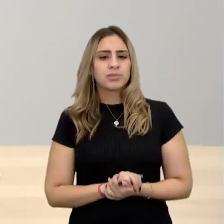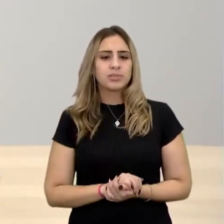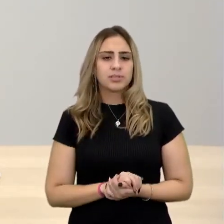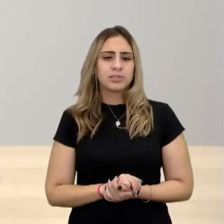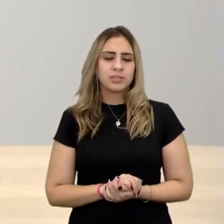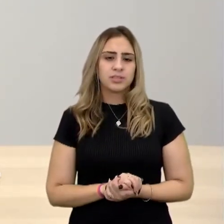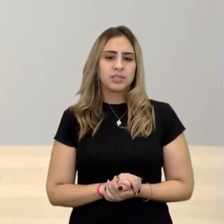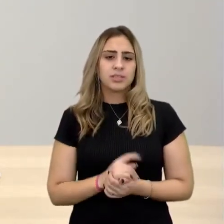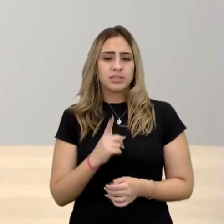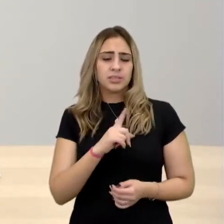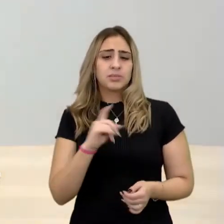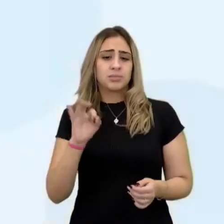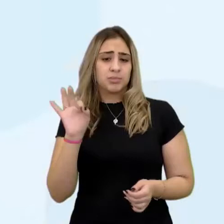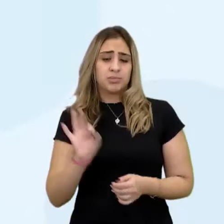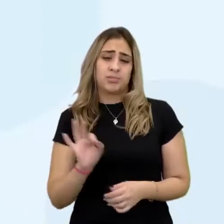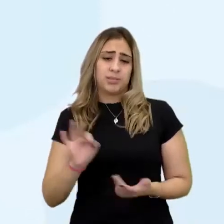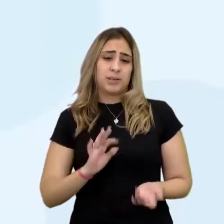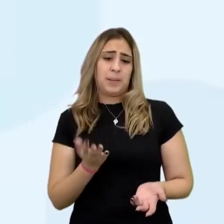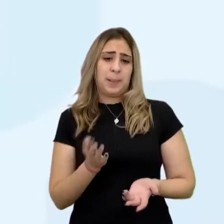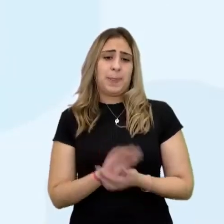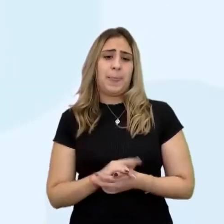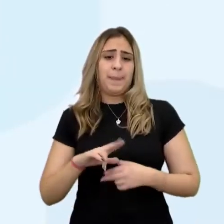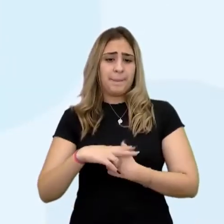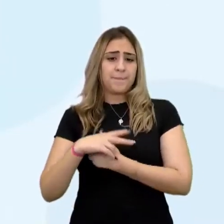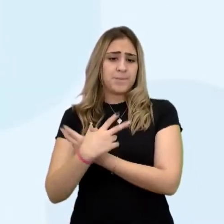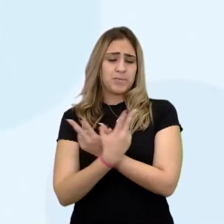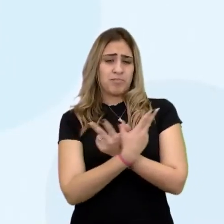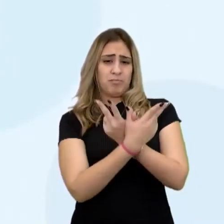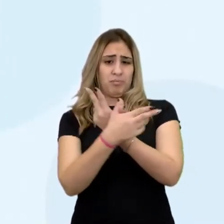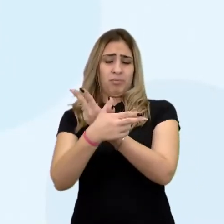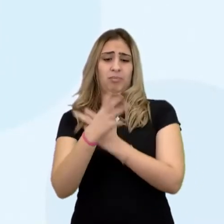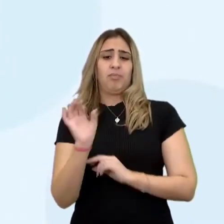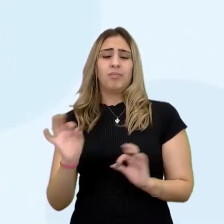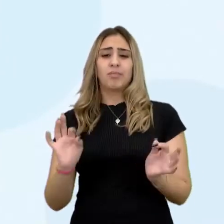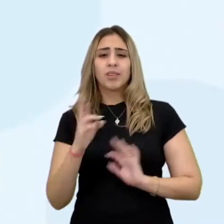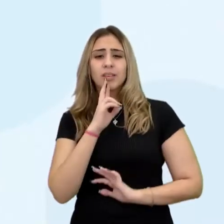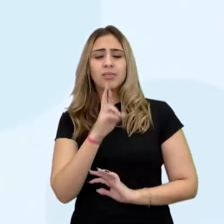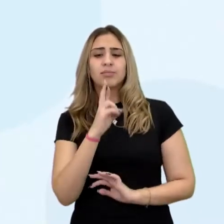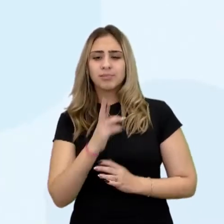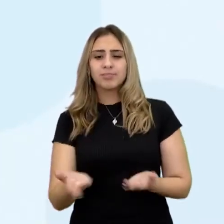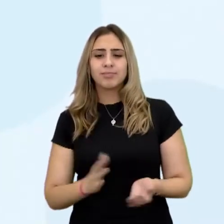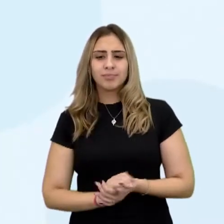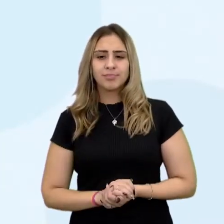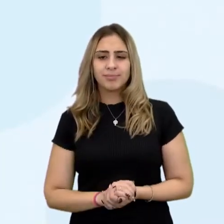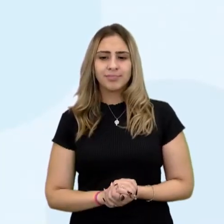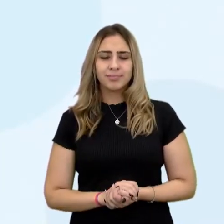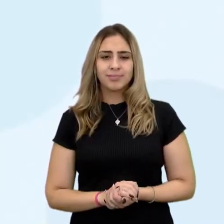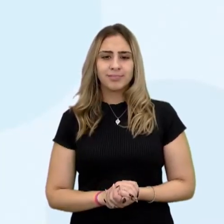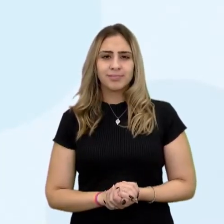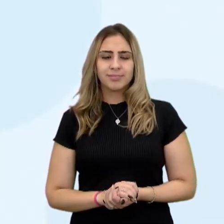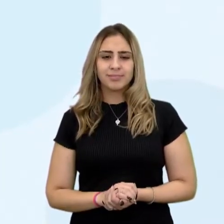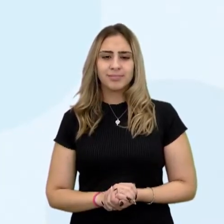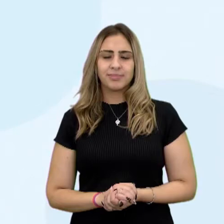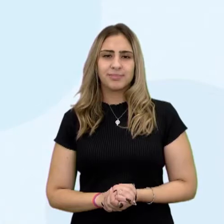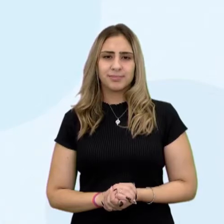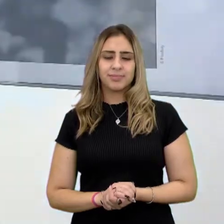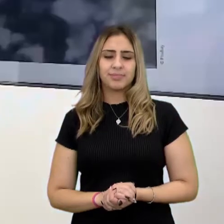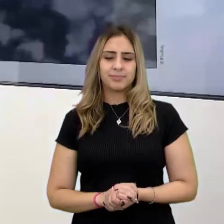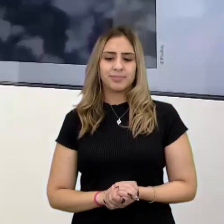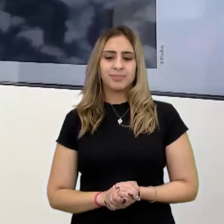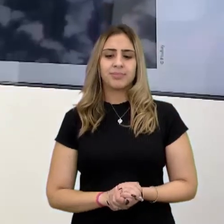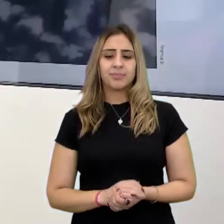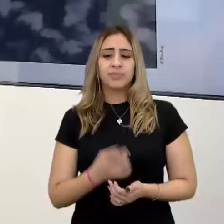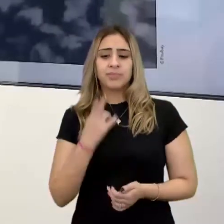aí. Tá 100% de interação, você viu que legal? Tá 100% a interação. é Muito isso bacana a mesmo. interação. Olha, pessoal, grandezas físicas, né? A gente pode falar da